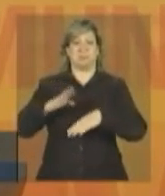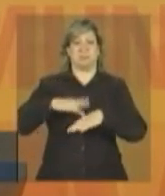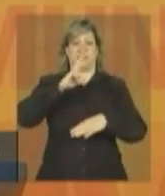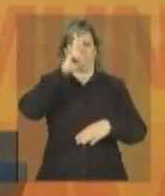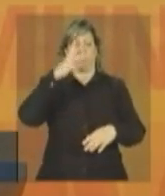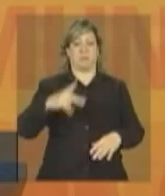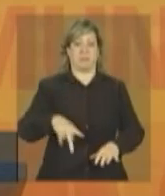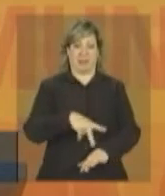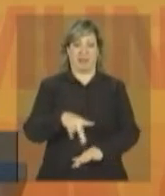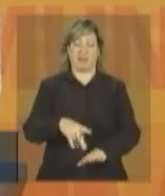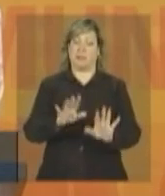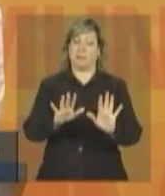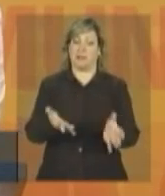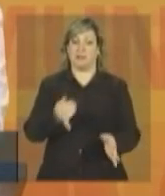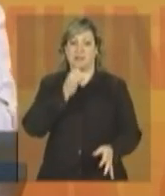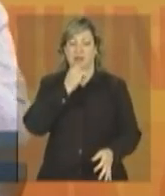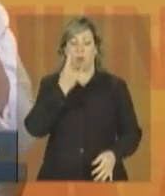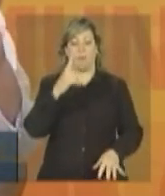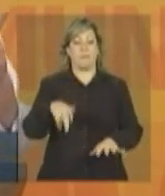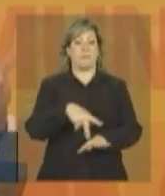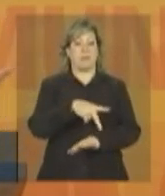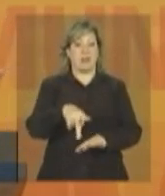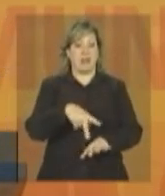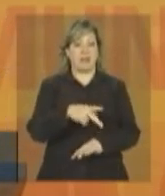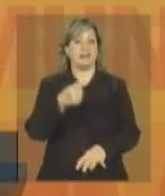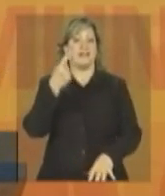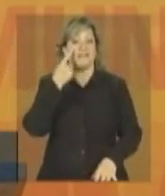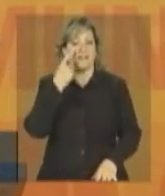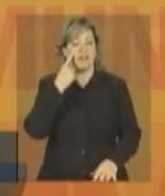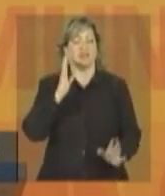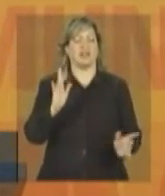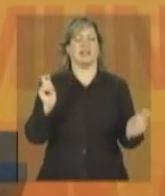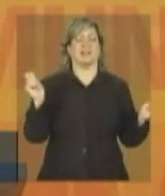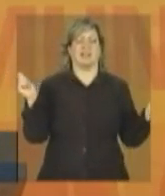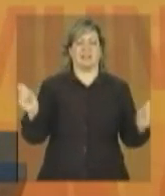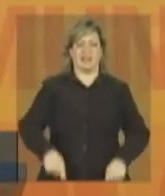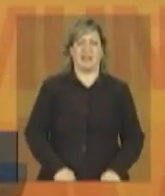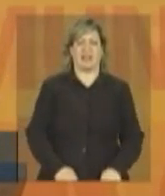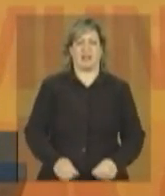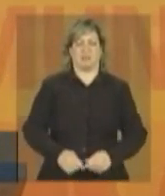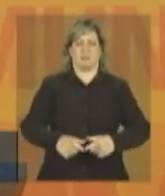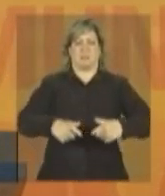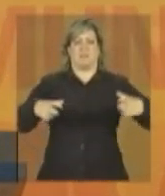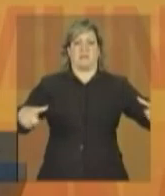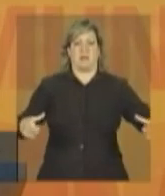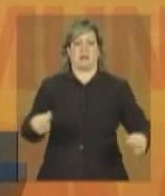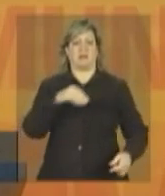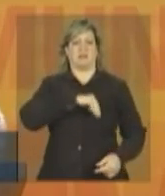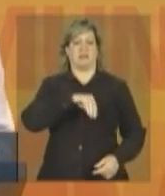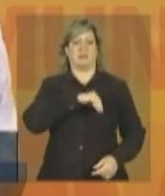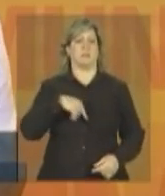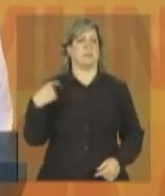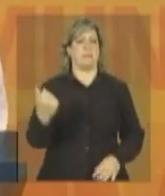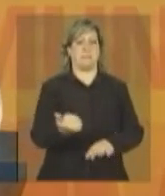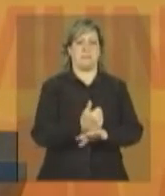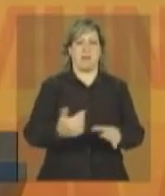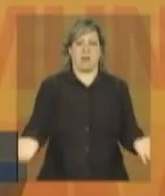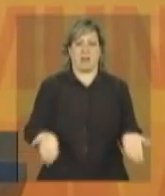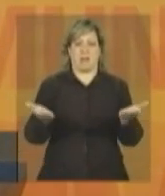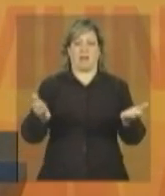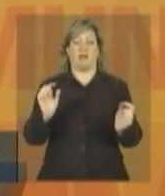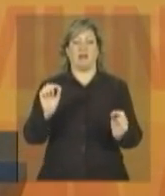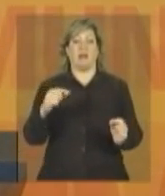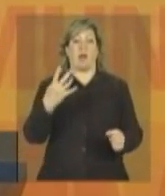Agora, um país que provou que é possível crescer e distribuir renda, que tirou